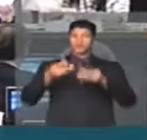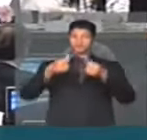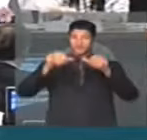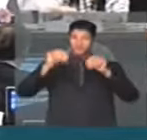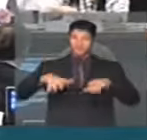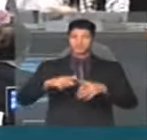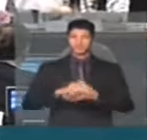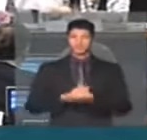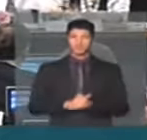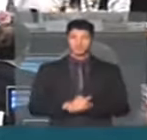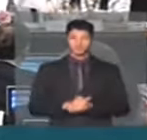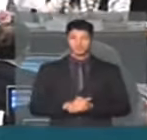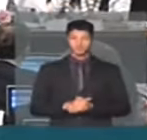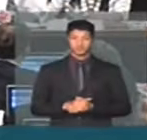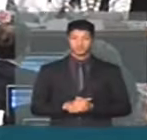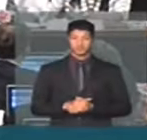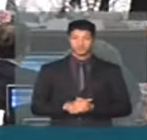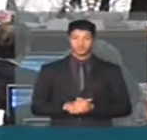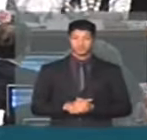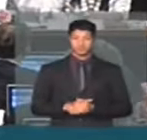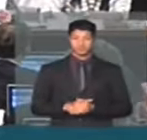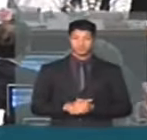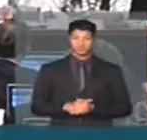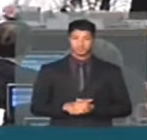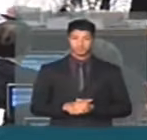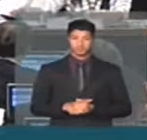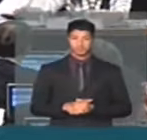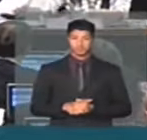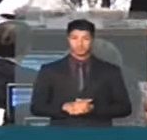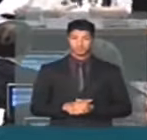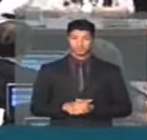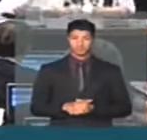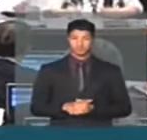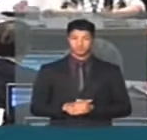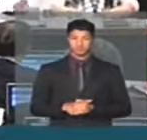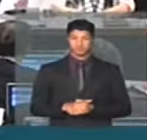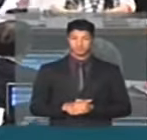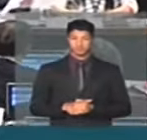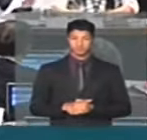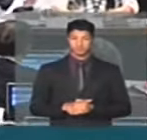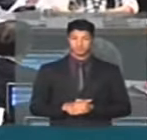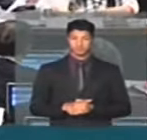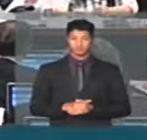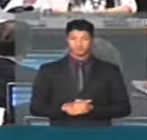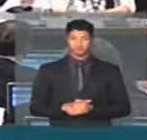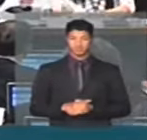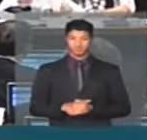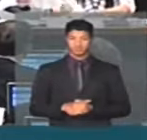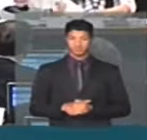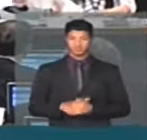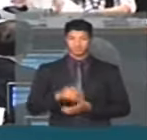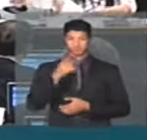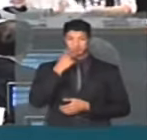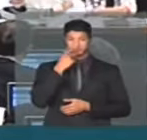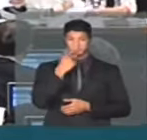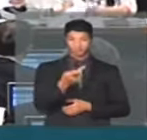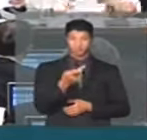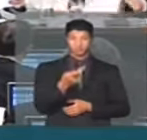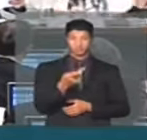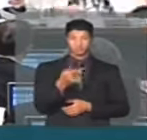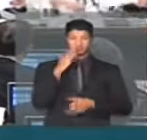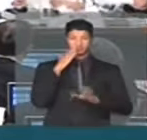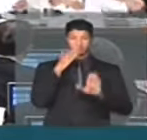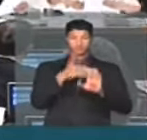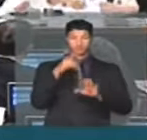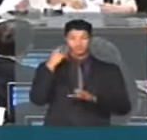está prejudicado. 5, 4, 3. Já foi prejudicado. Não está prejudicado. Não está prejudicado. Não está prejudicado.